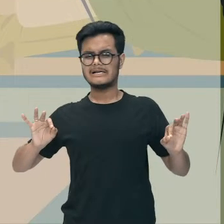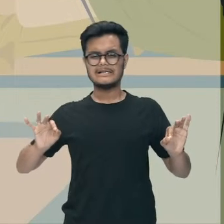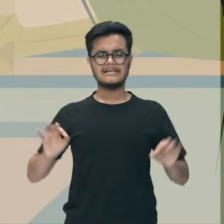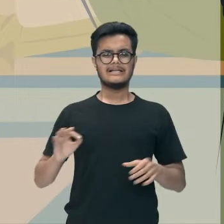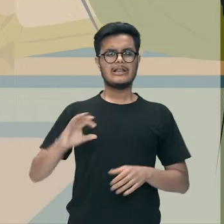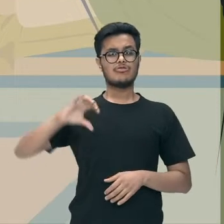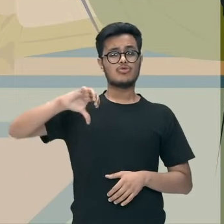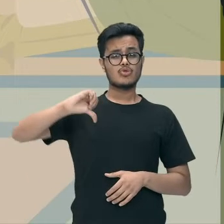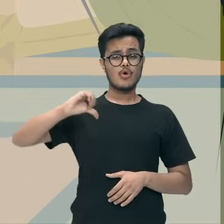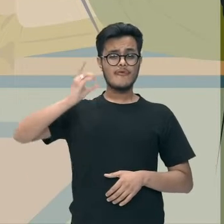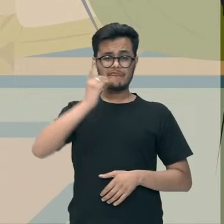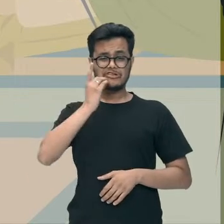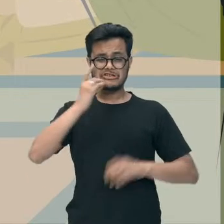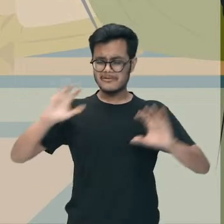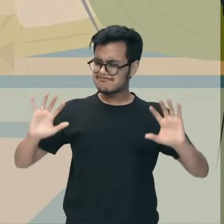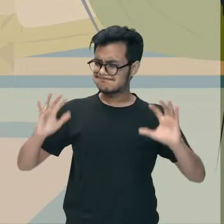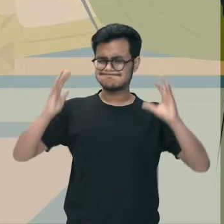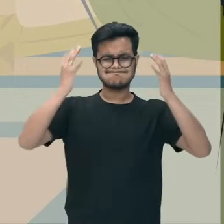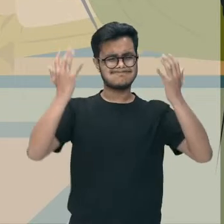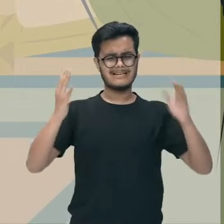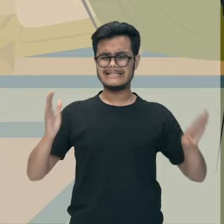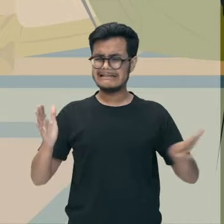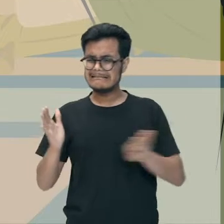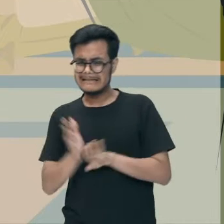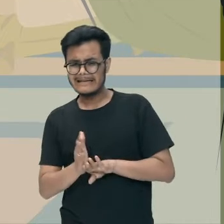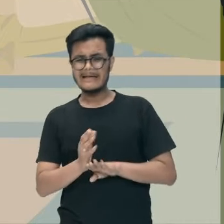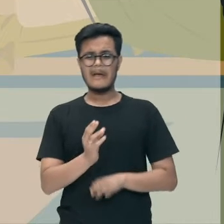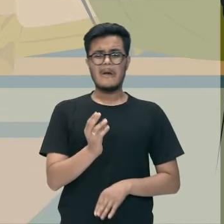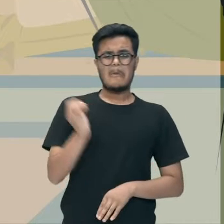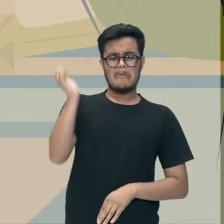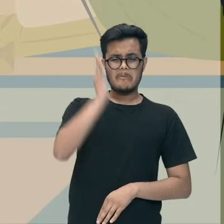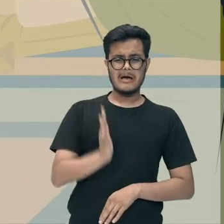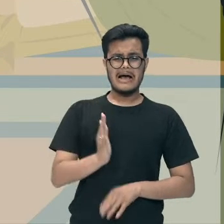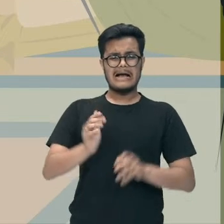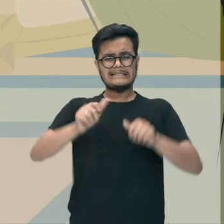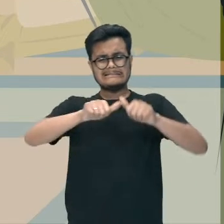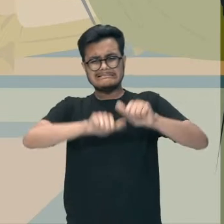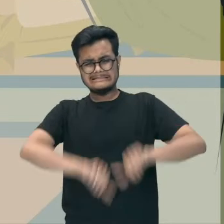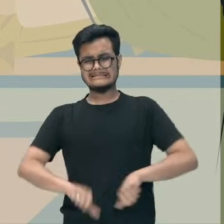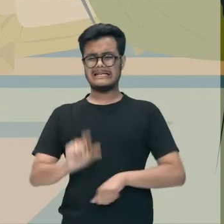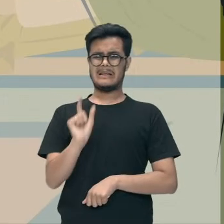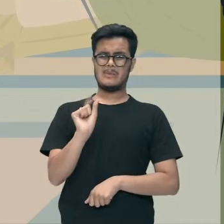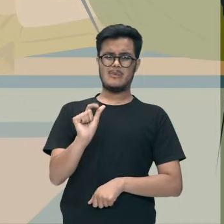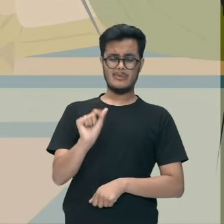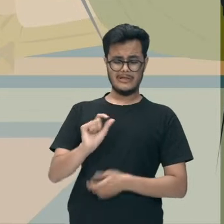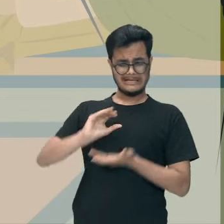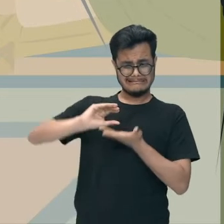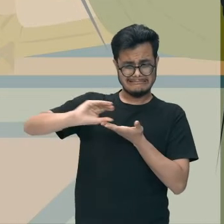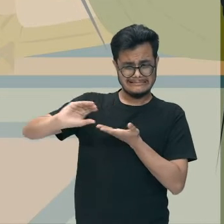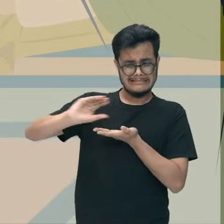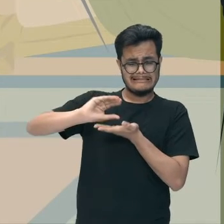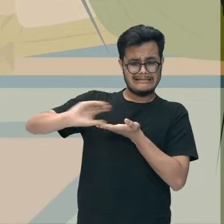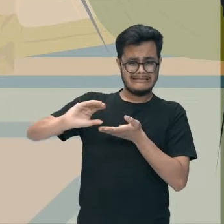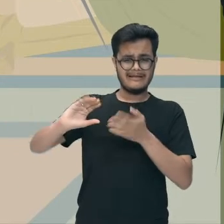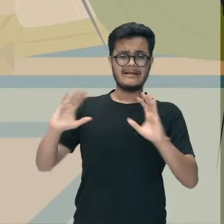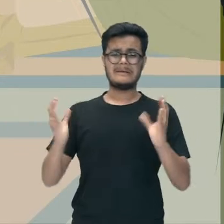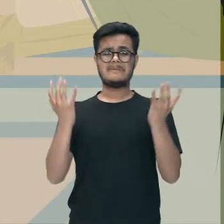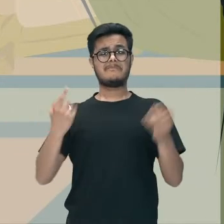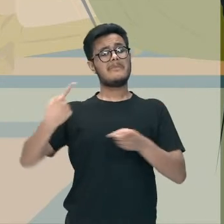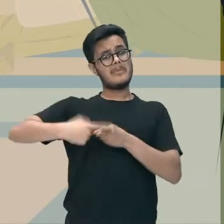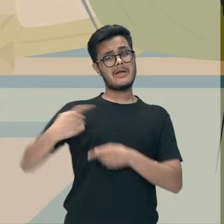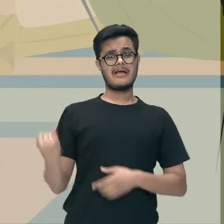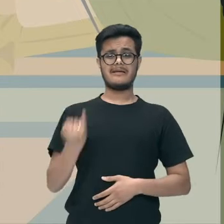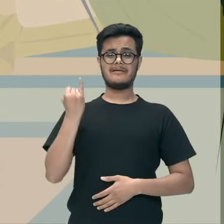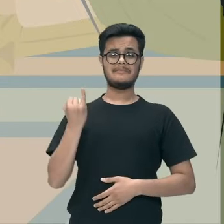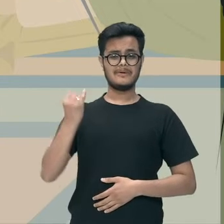de festa. E o Brasil, quebrado financeiramente, bancou essa festa porque era importante que